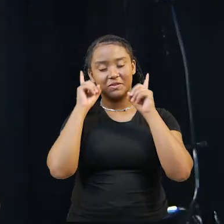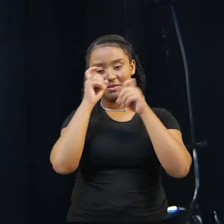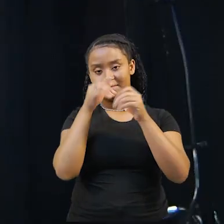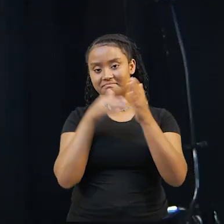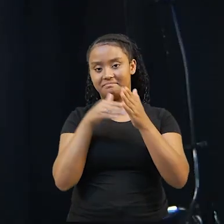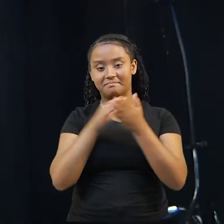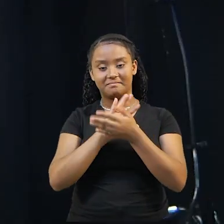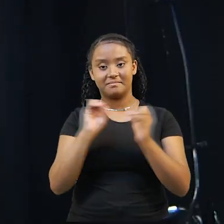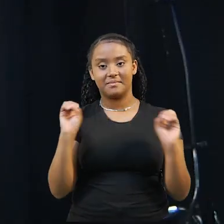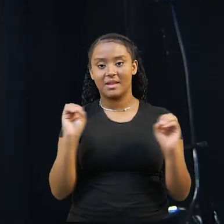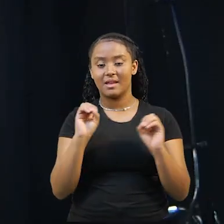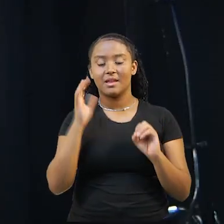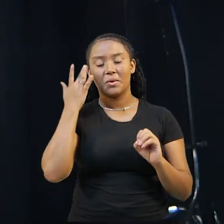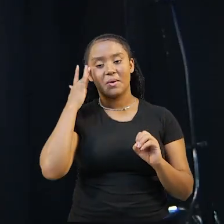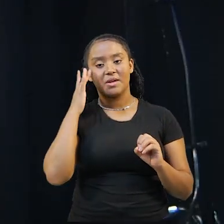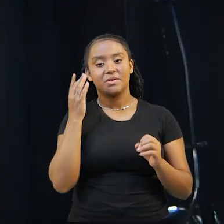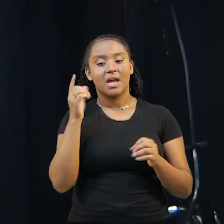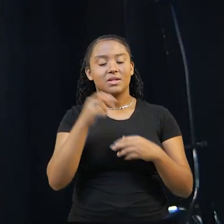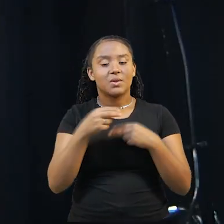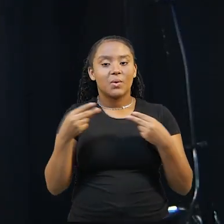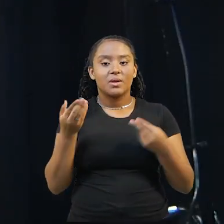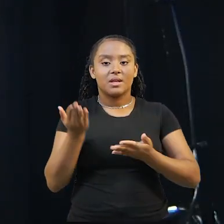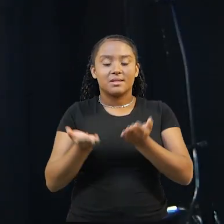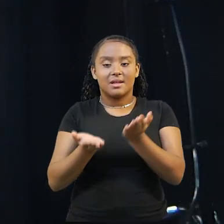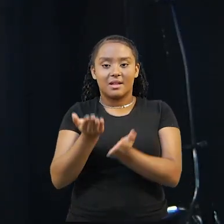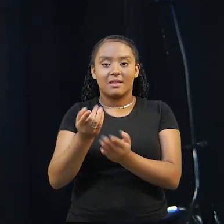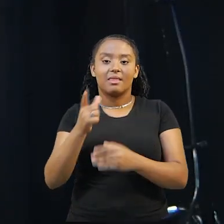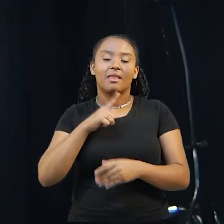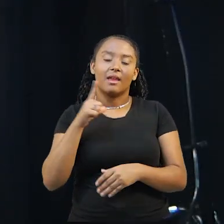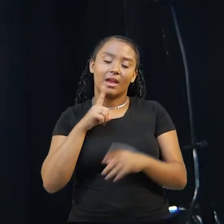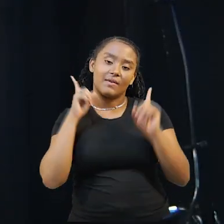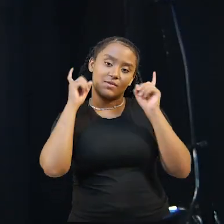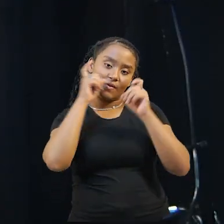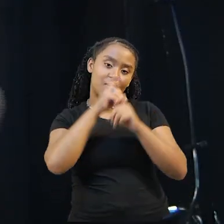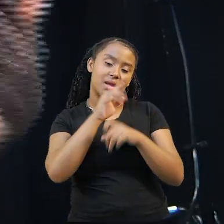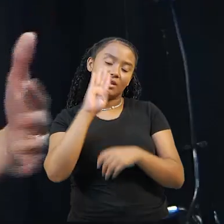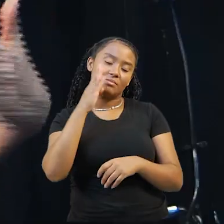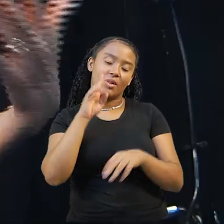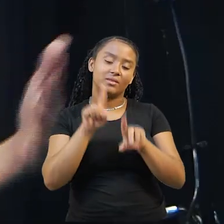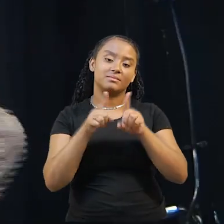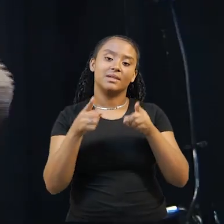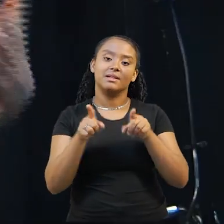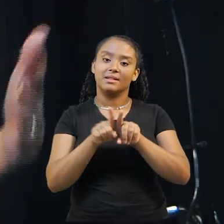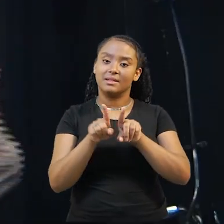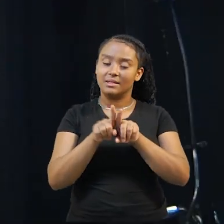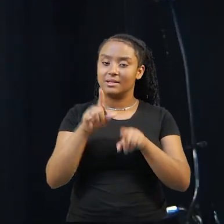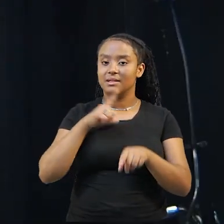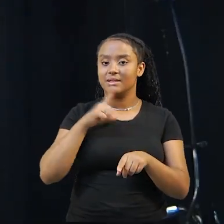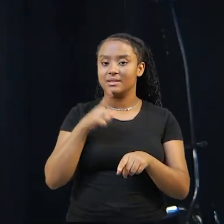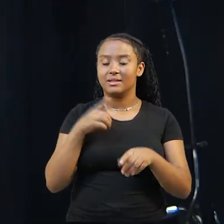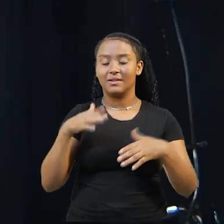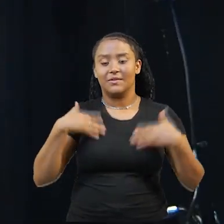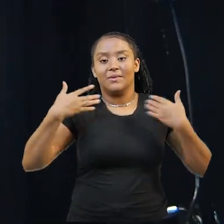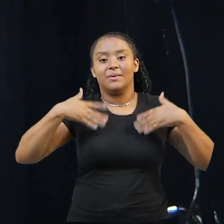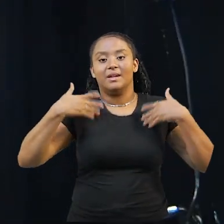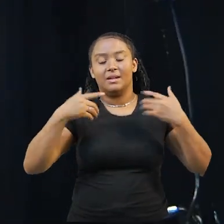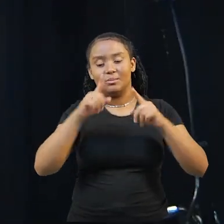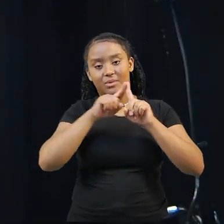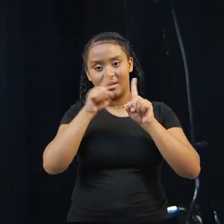acho que as coisas se equilibram, né? Teve a dificuldade biológica, mas teve também o ânimo da